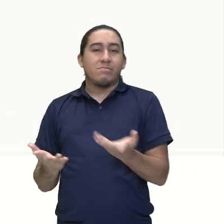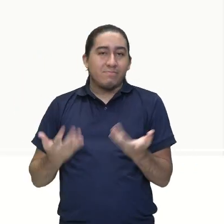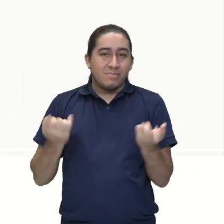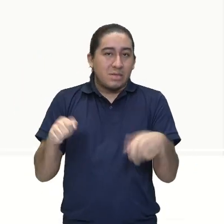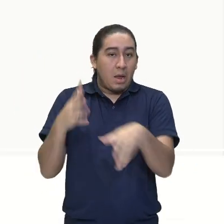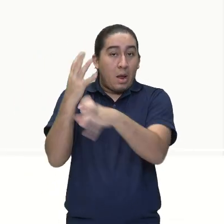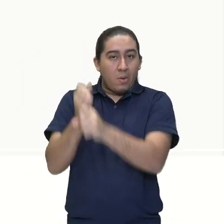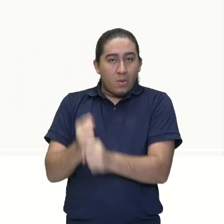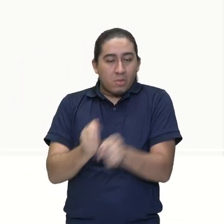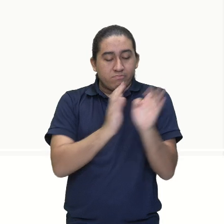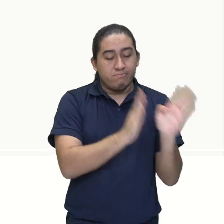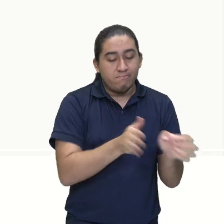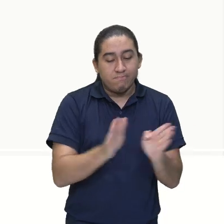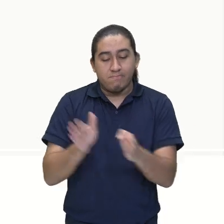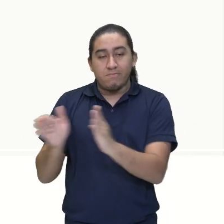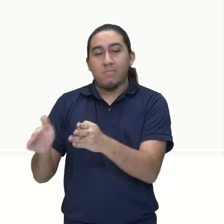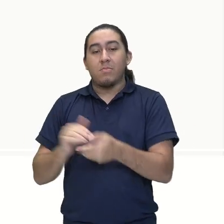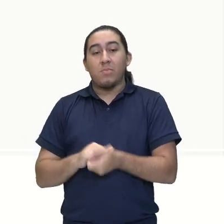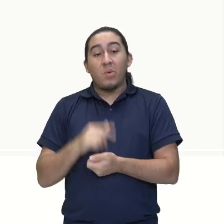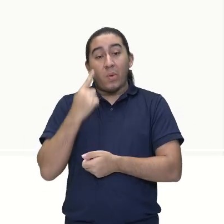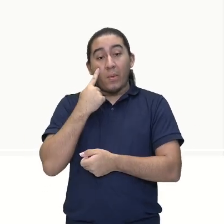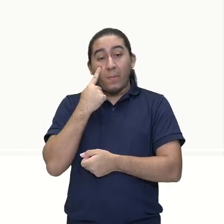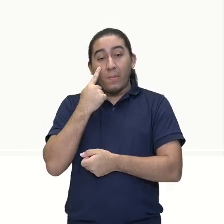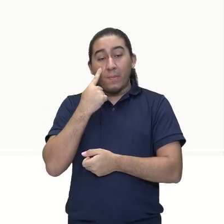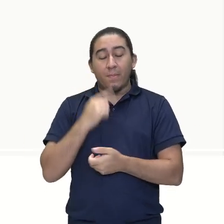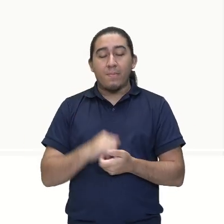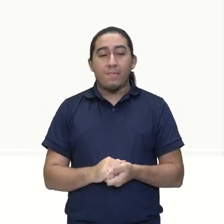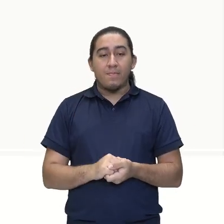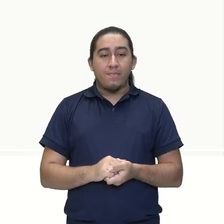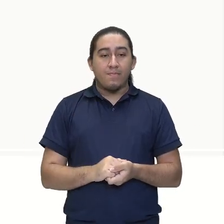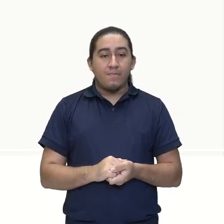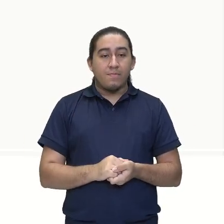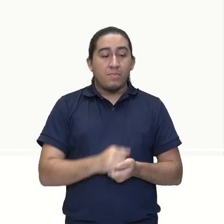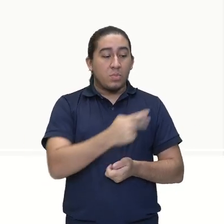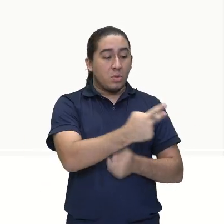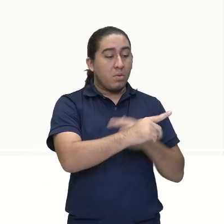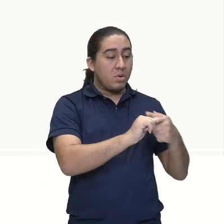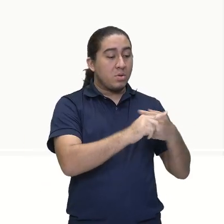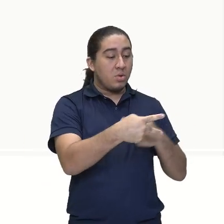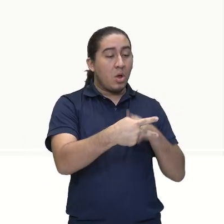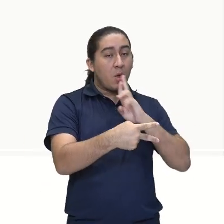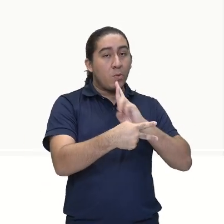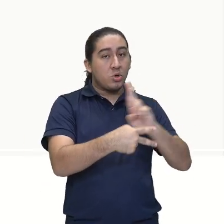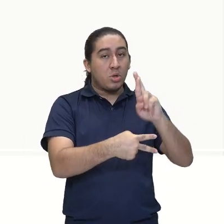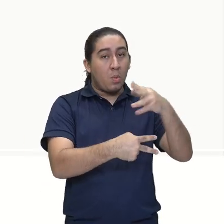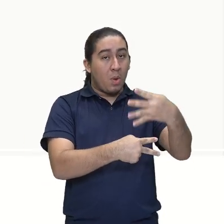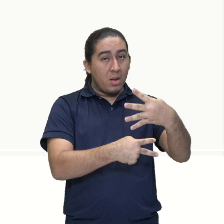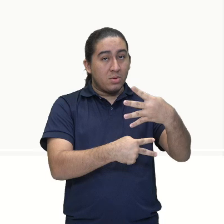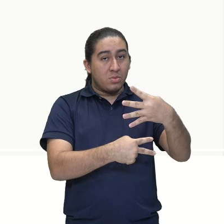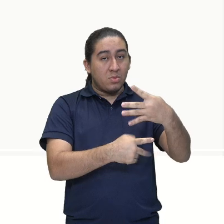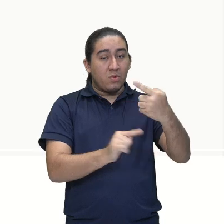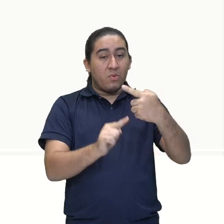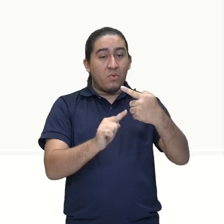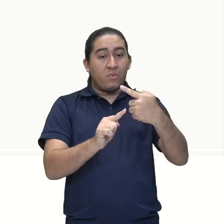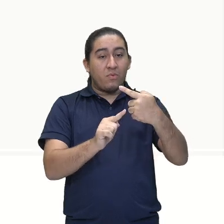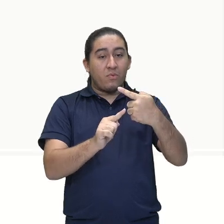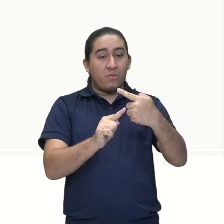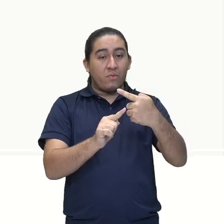por partes. Ó. 2 vezes 2, 4. 2 vezes 2.